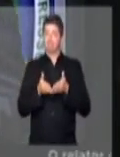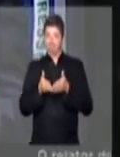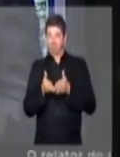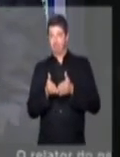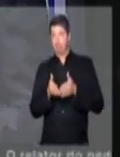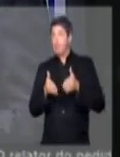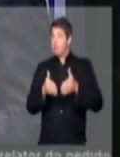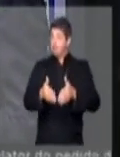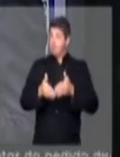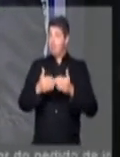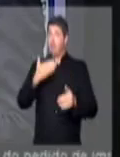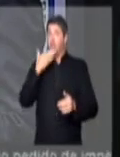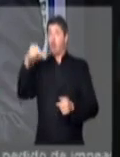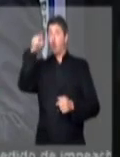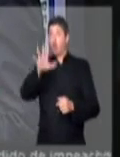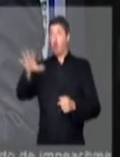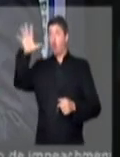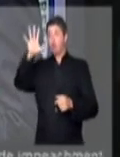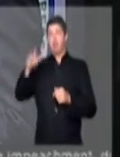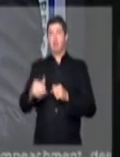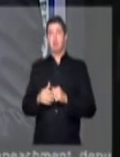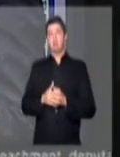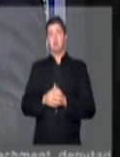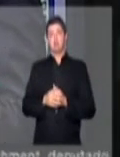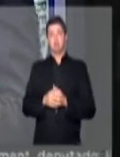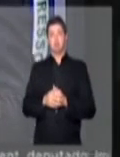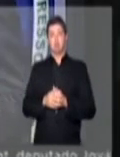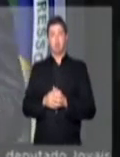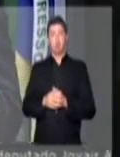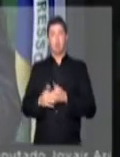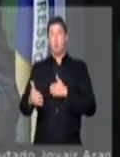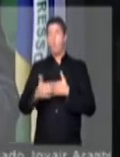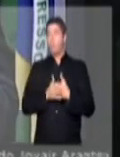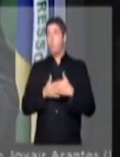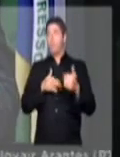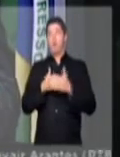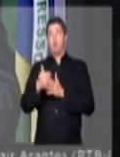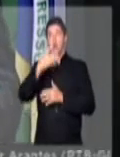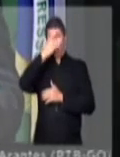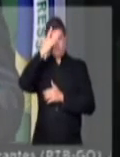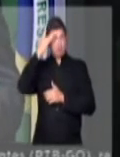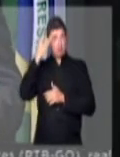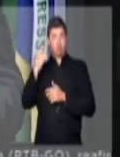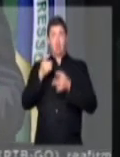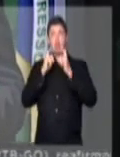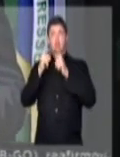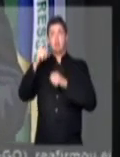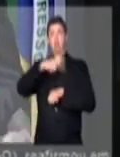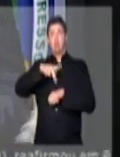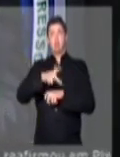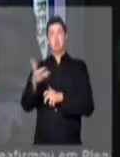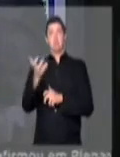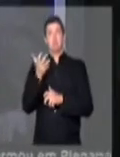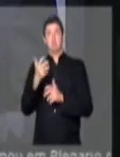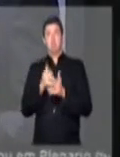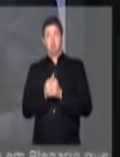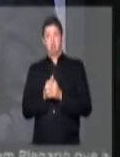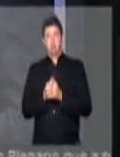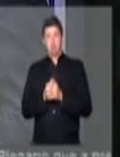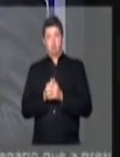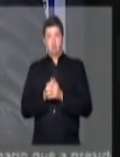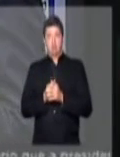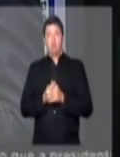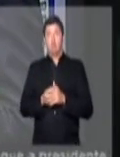um apelo em nome do Nordeste e dos sertanejos, a qualquer um que vier a governar este país, que mantenha